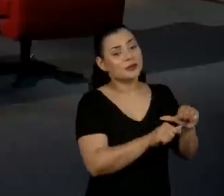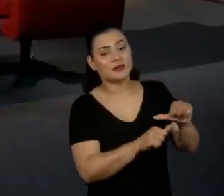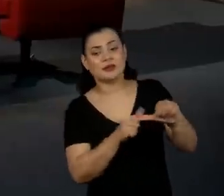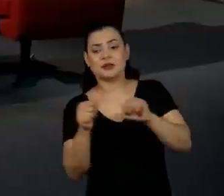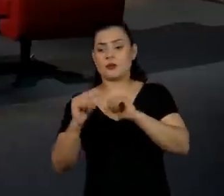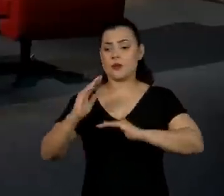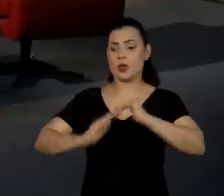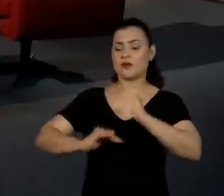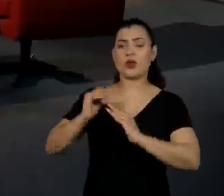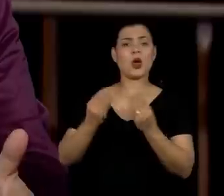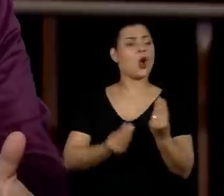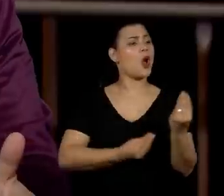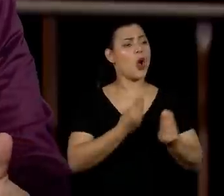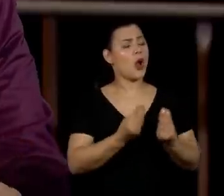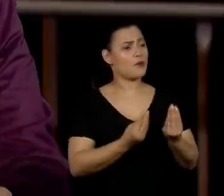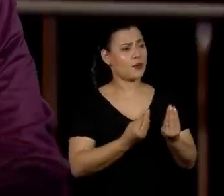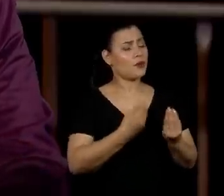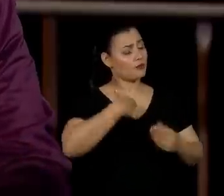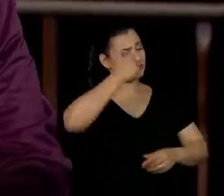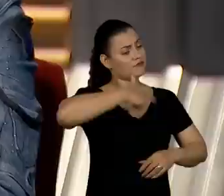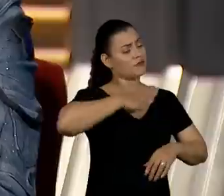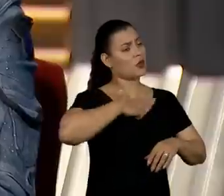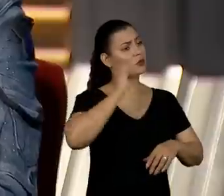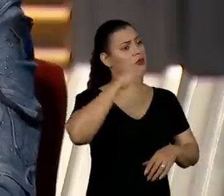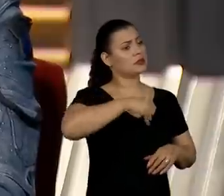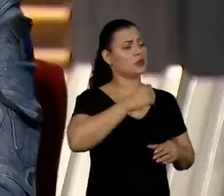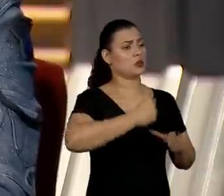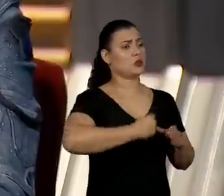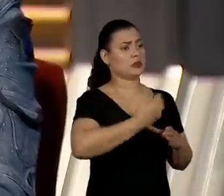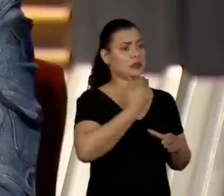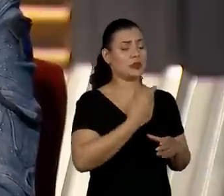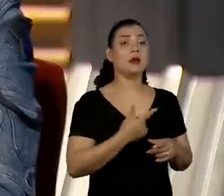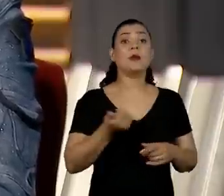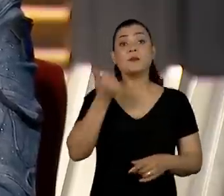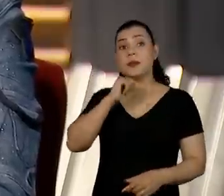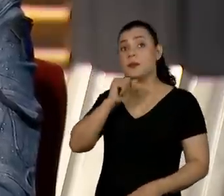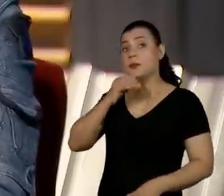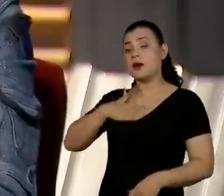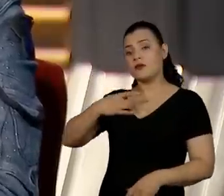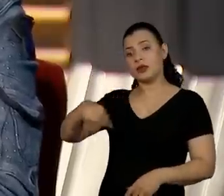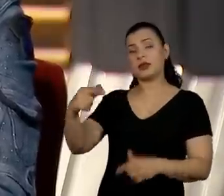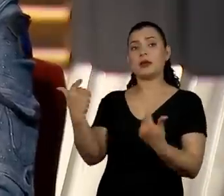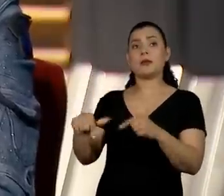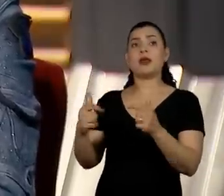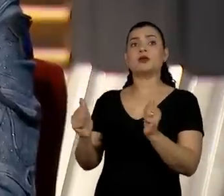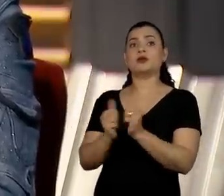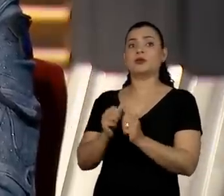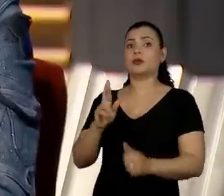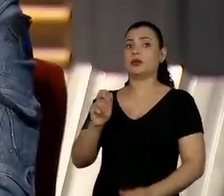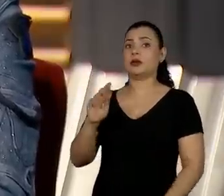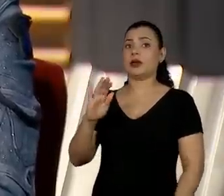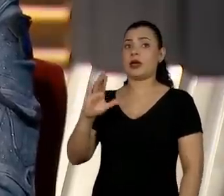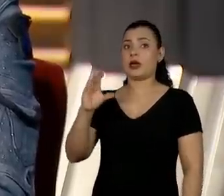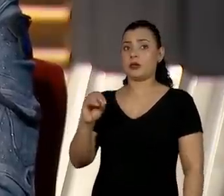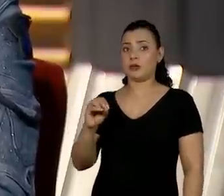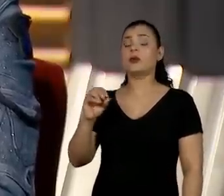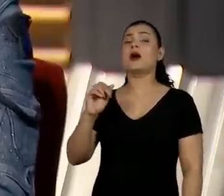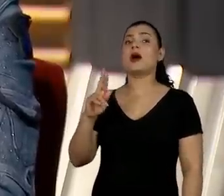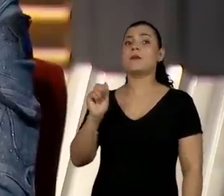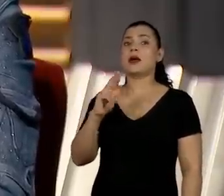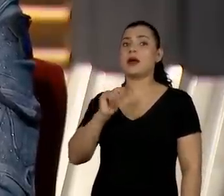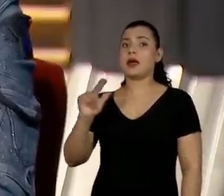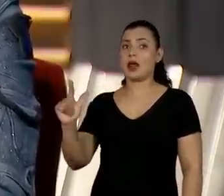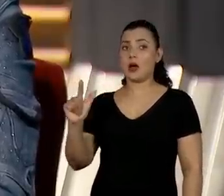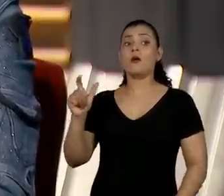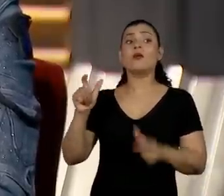profissional eu sou uma cozinheira minha mãe foi trabalhar com Ricardo Amaral no hipopótamos